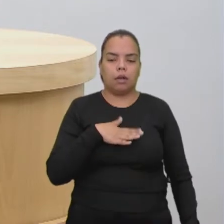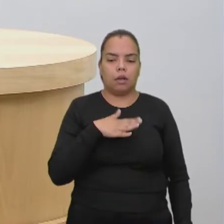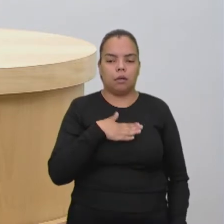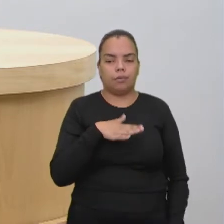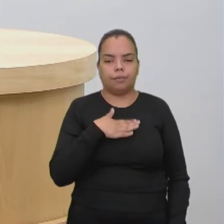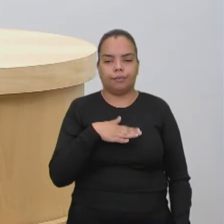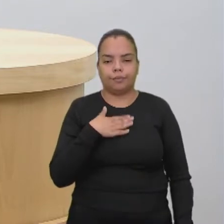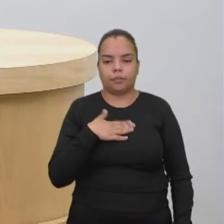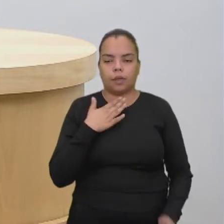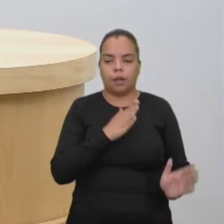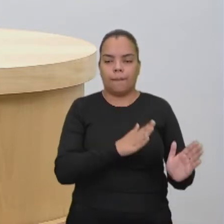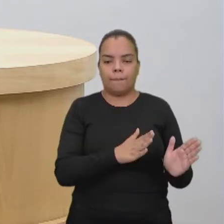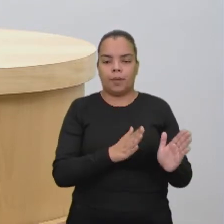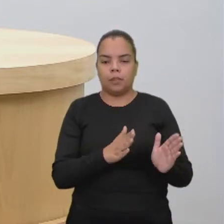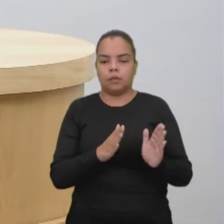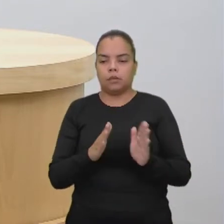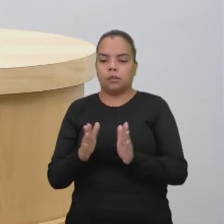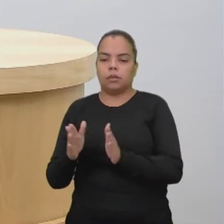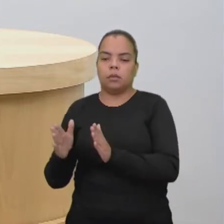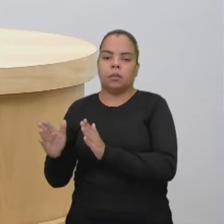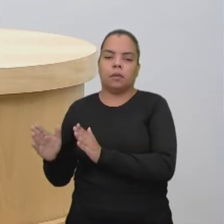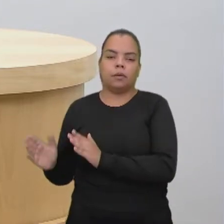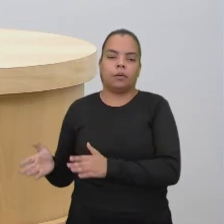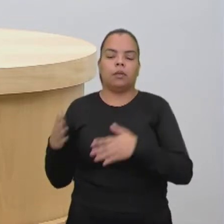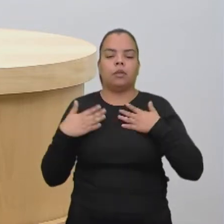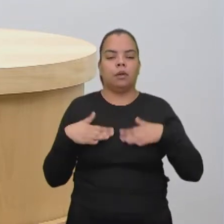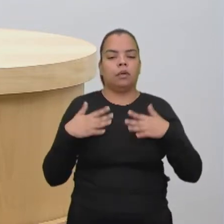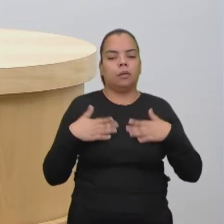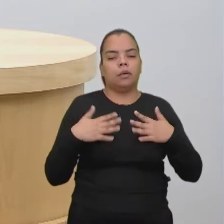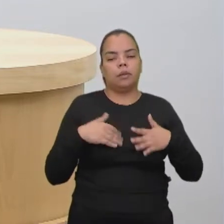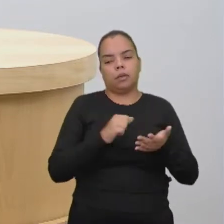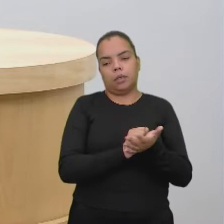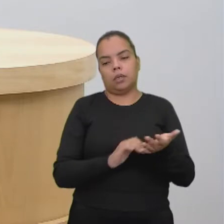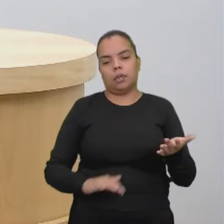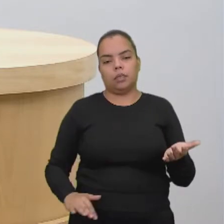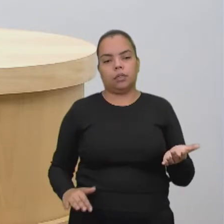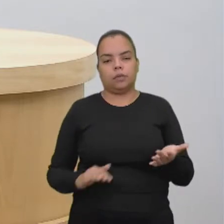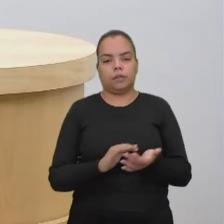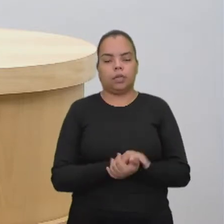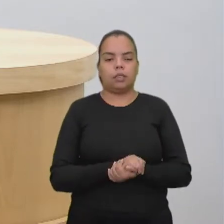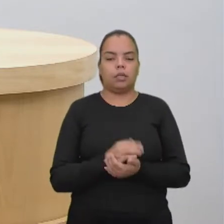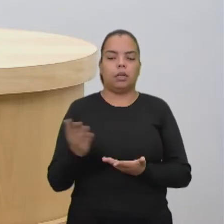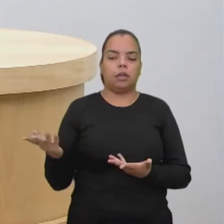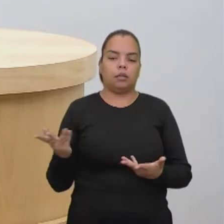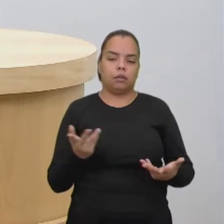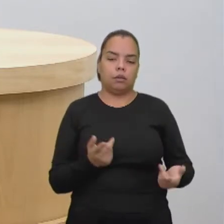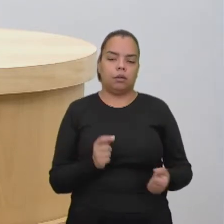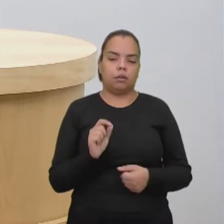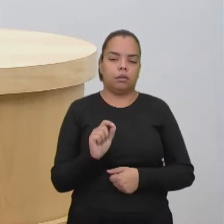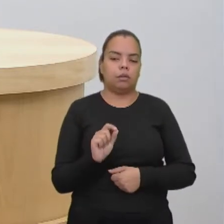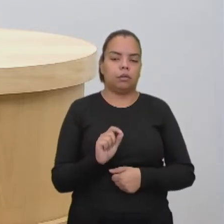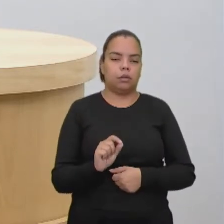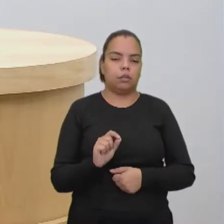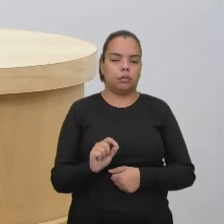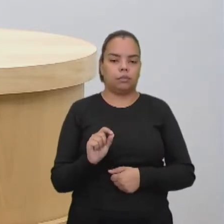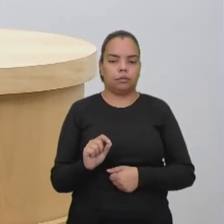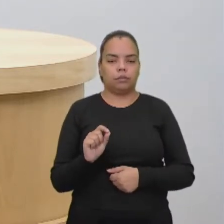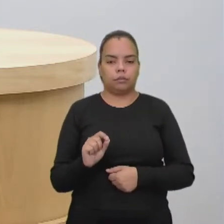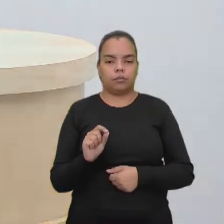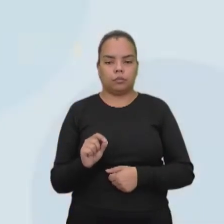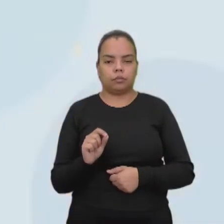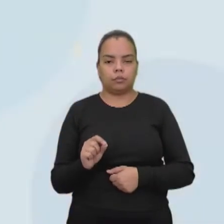ter aí passo a passo, como a gente está fazendo aí tranquilamente aí nas atividades. Aí eu trouxe para vocês aí um dos exemplos aí de